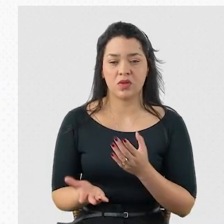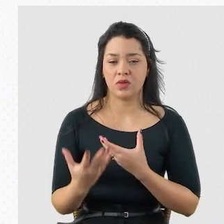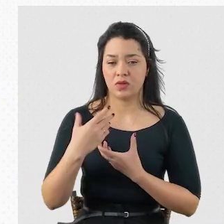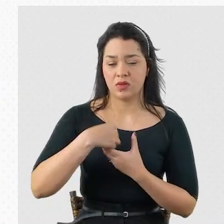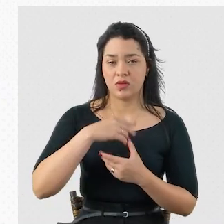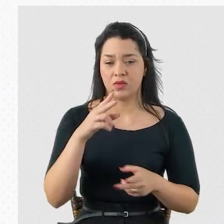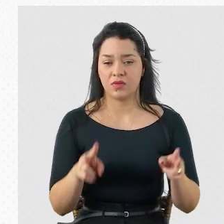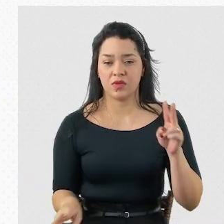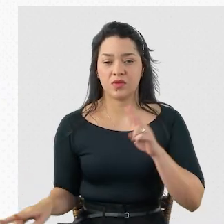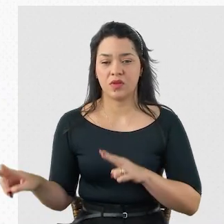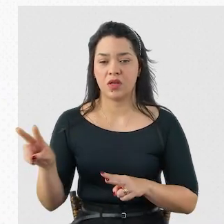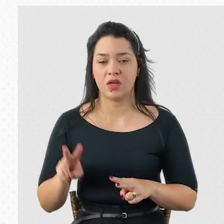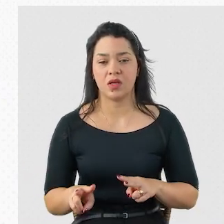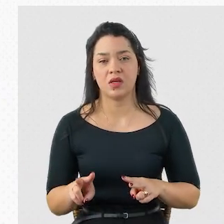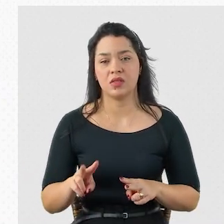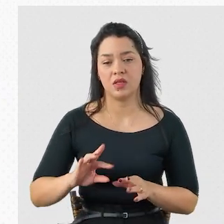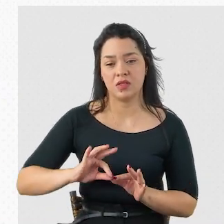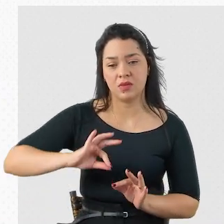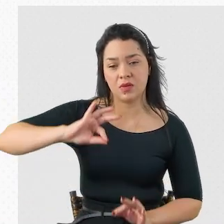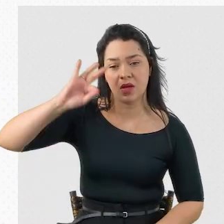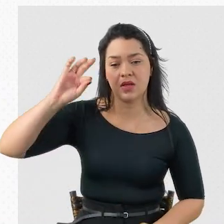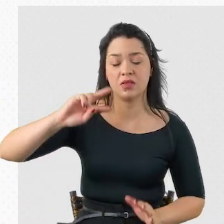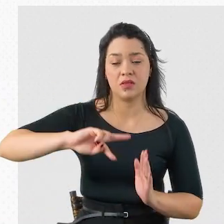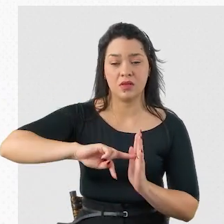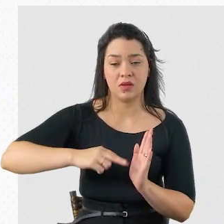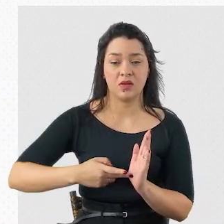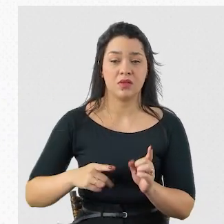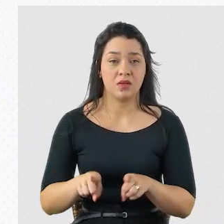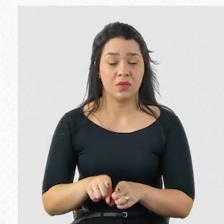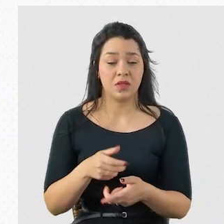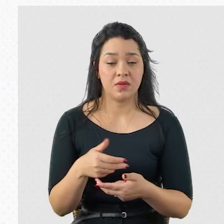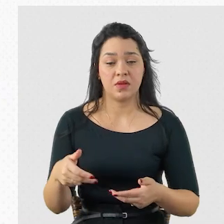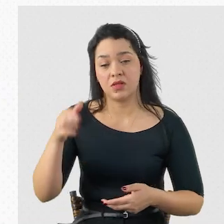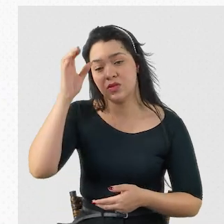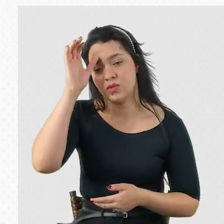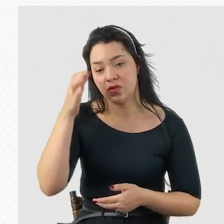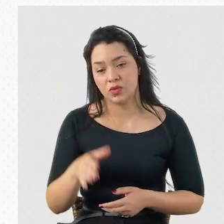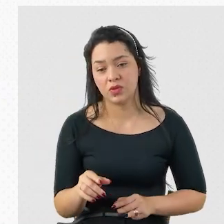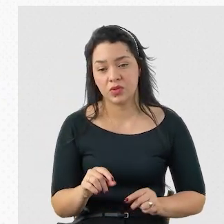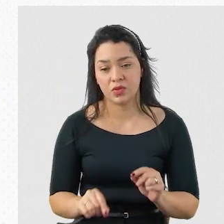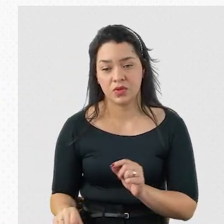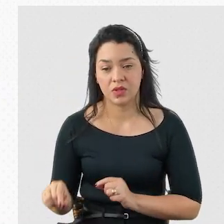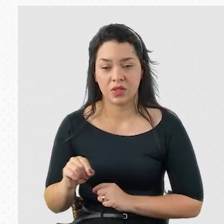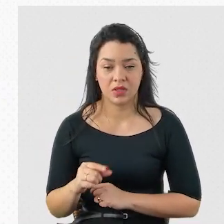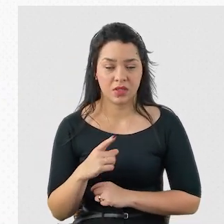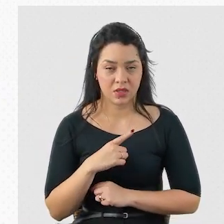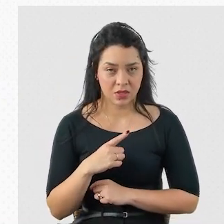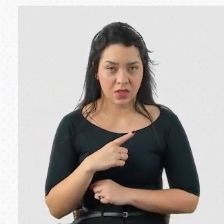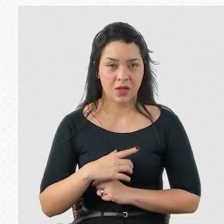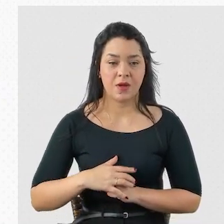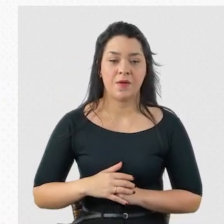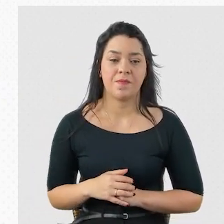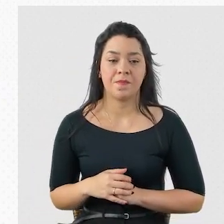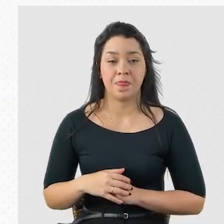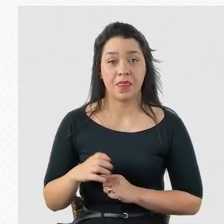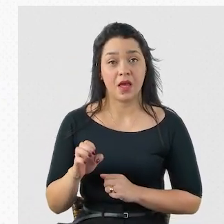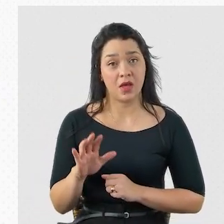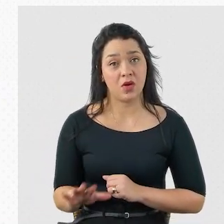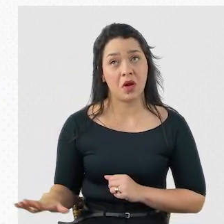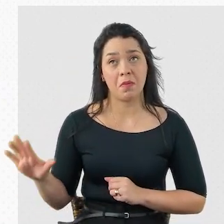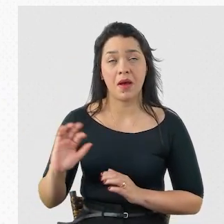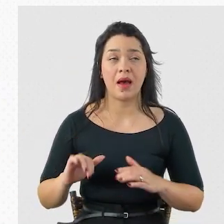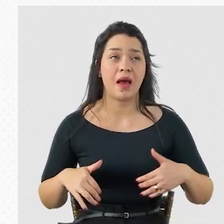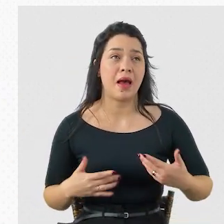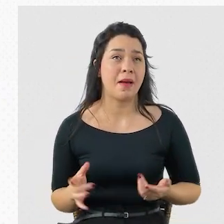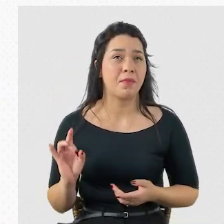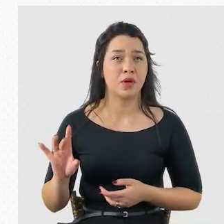referências visuais, espirituais, simbólicas dessas culturas, rompendo com os padrões que vêm da Europa, que ainda são. Ah, porque